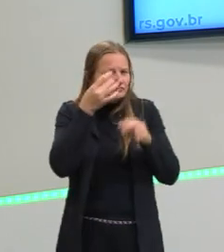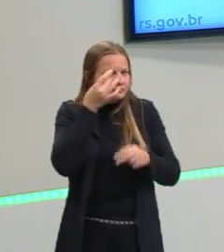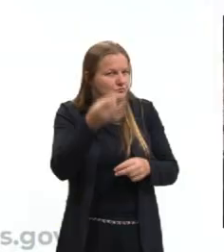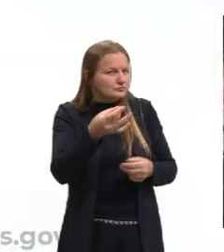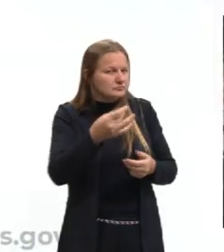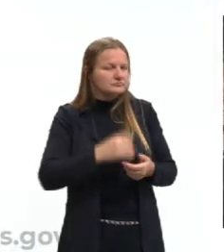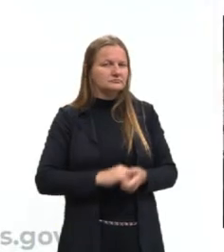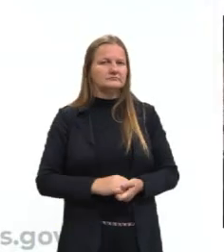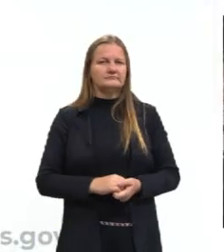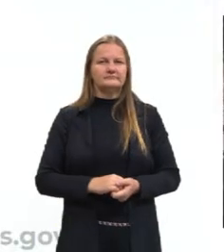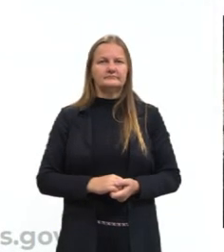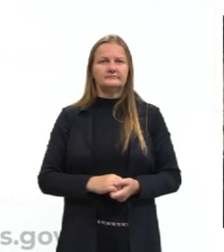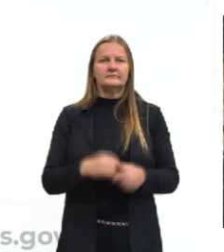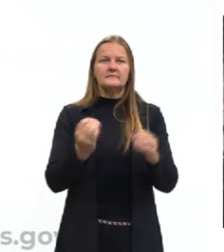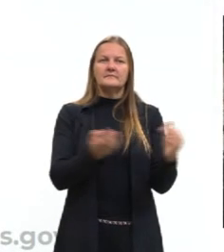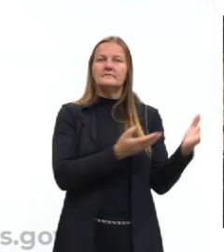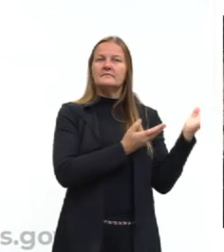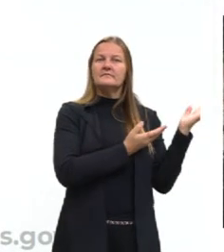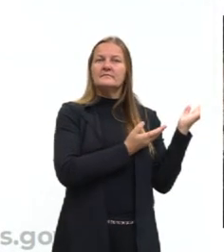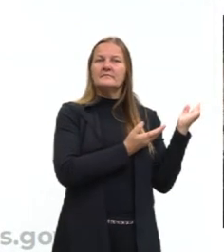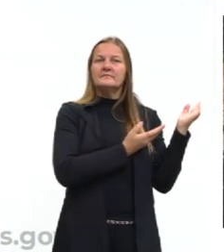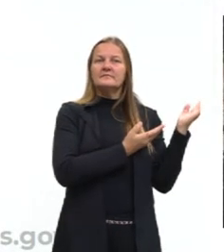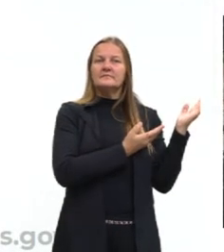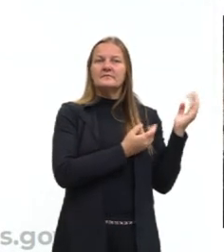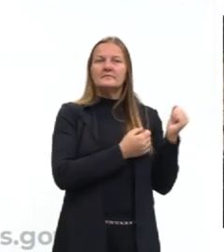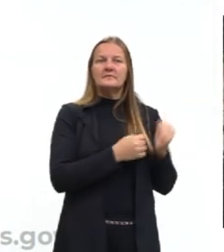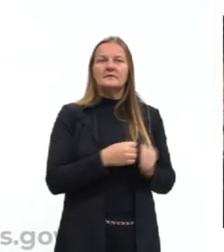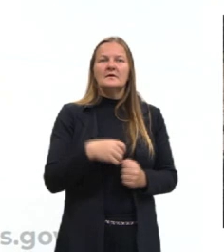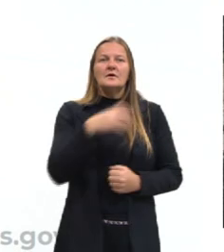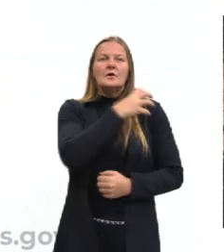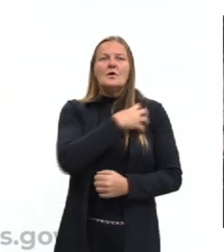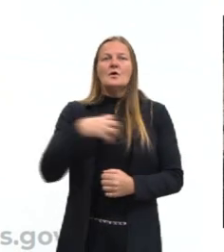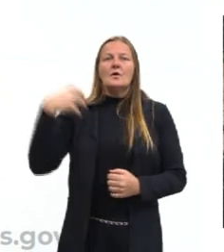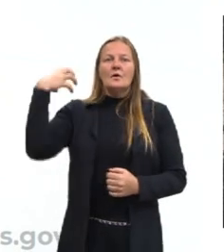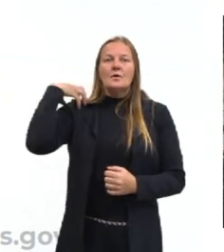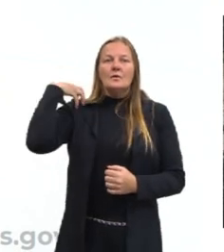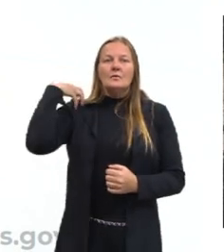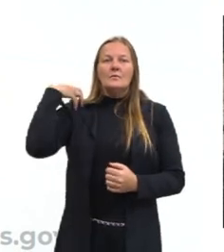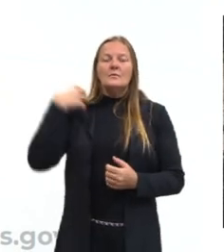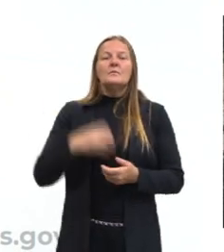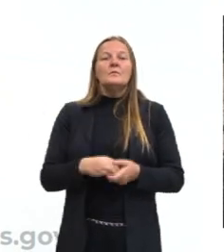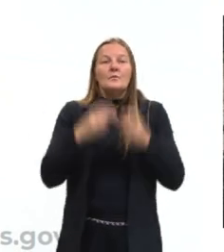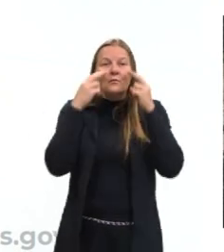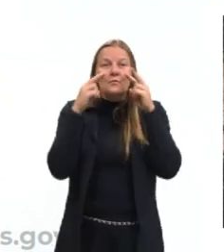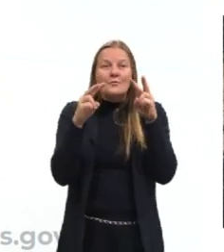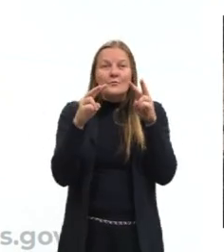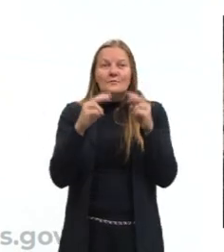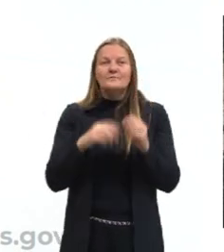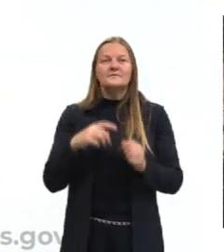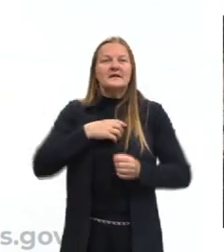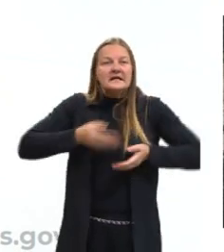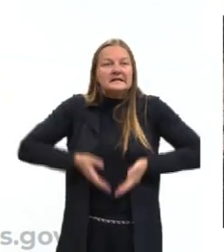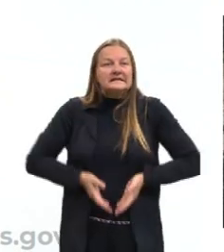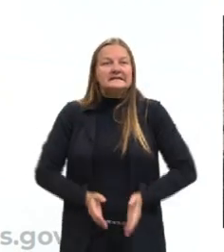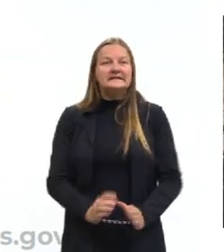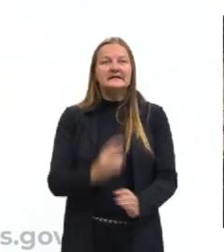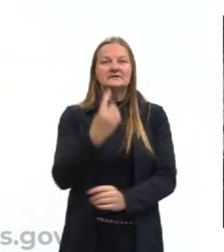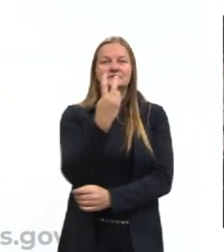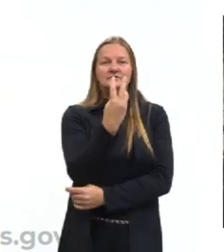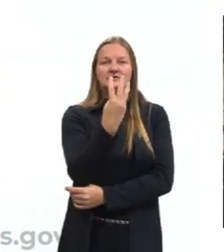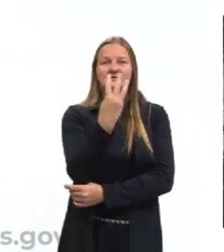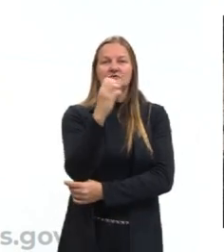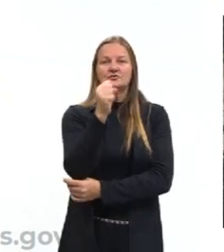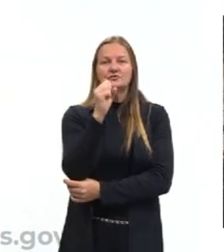também e vamos lá vamos conhecer um pouquinho do nosso amigo Aristóteles então Aristóteles nasce em